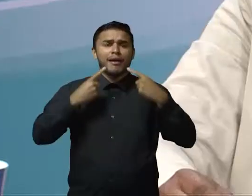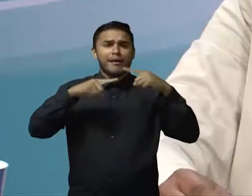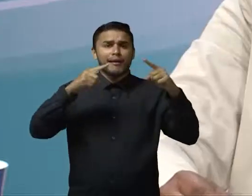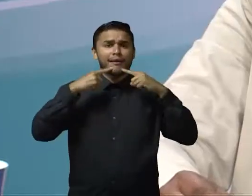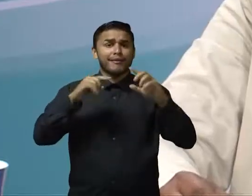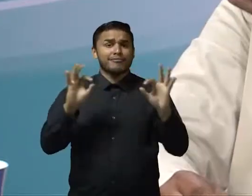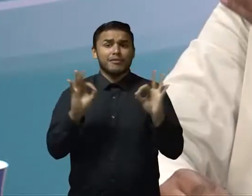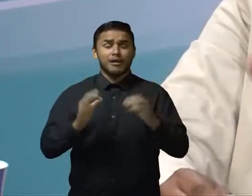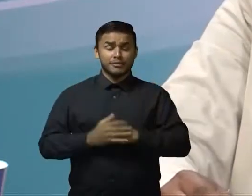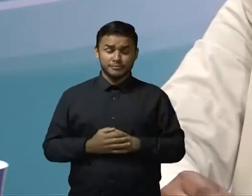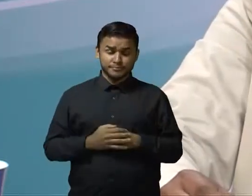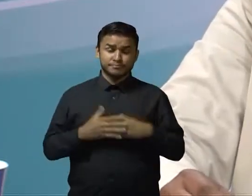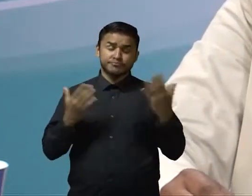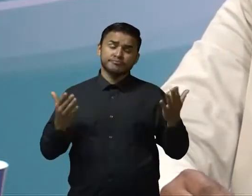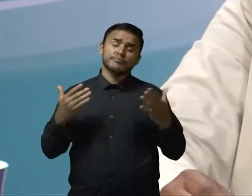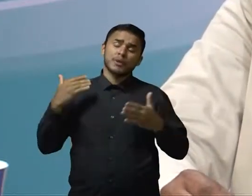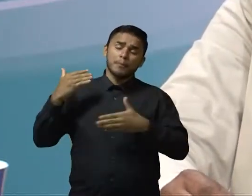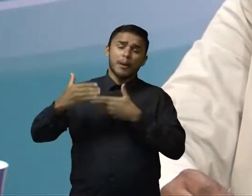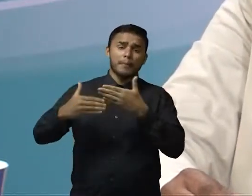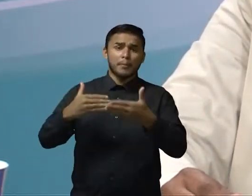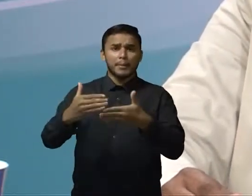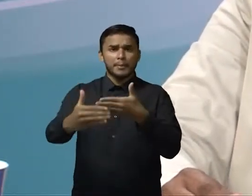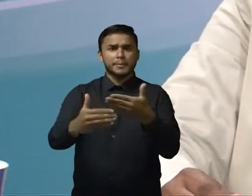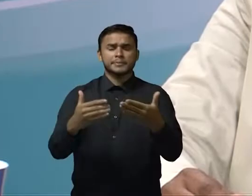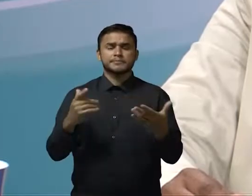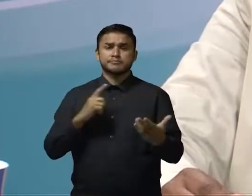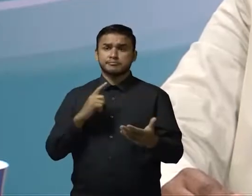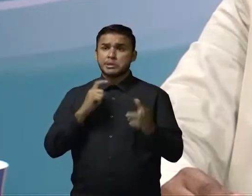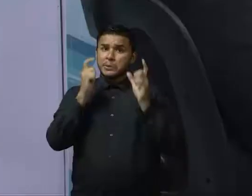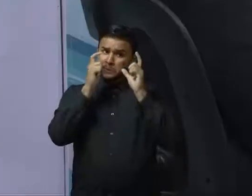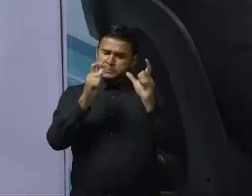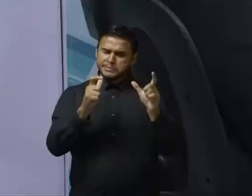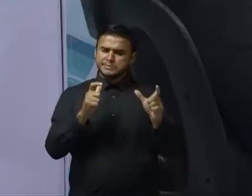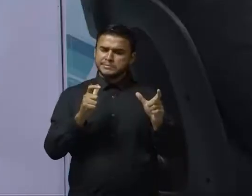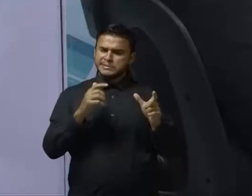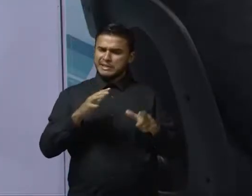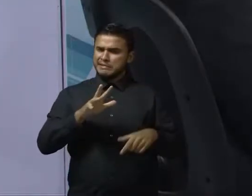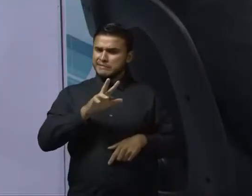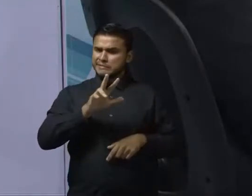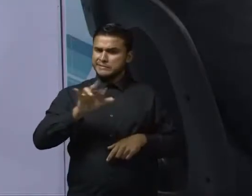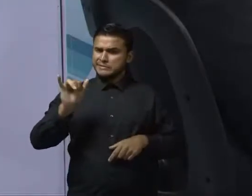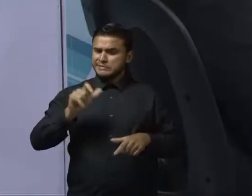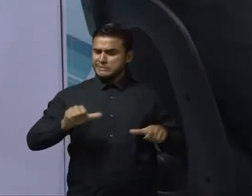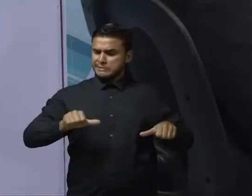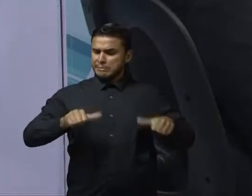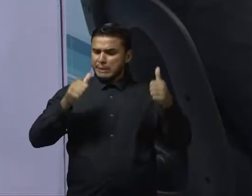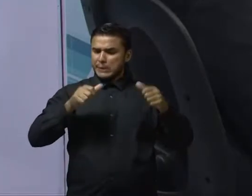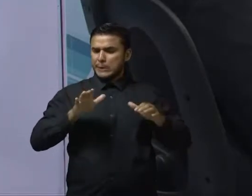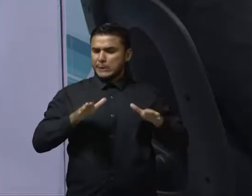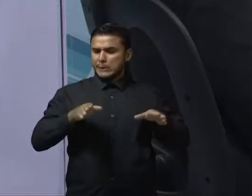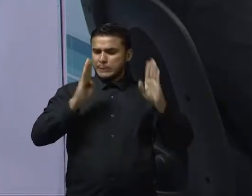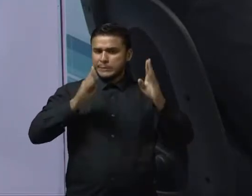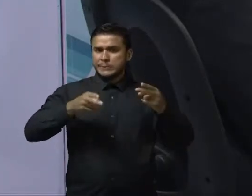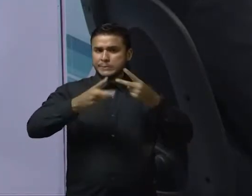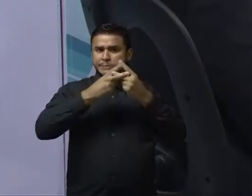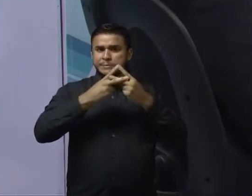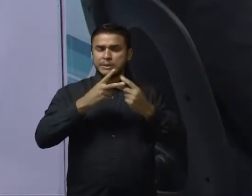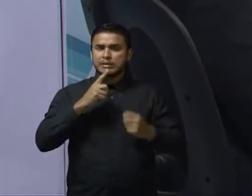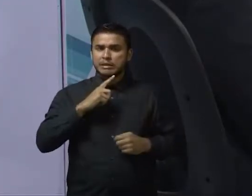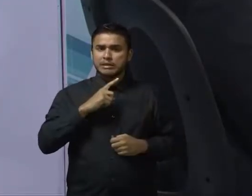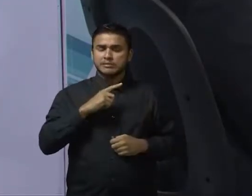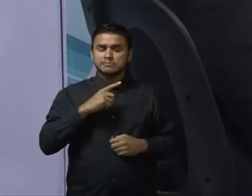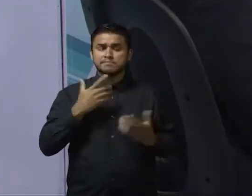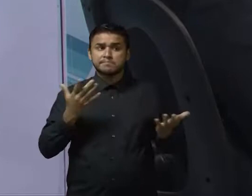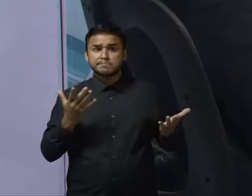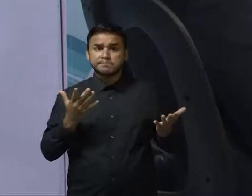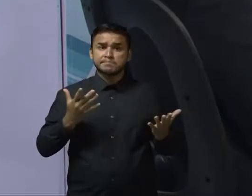na história prisional do Brasil, tem interesse ou não de melhorar alguma coisa nesse sistema que fica